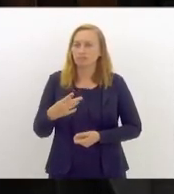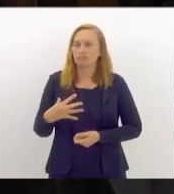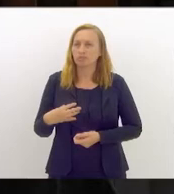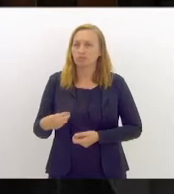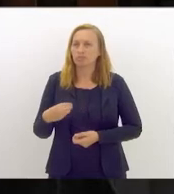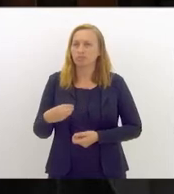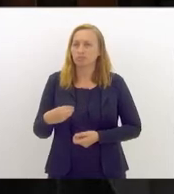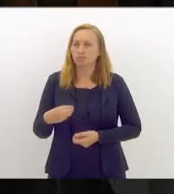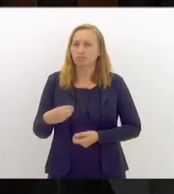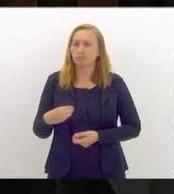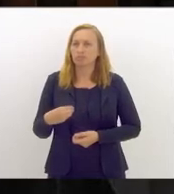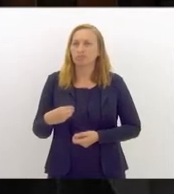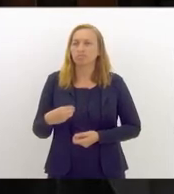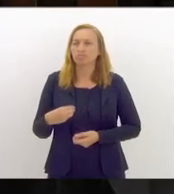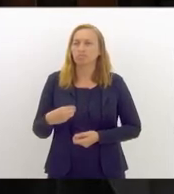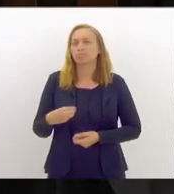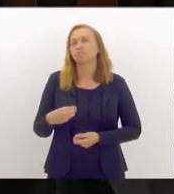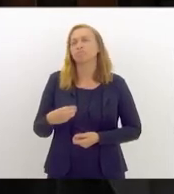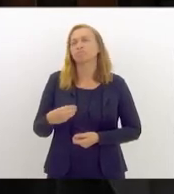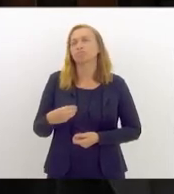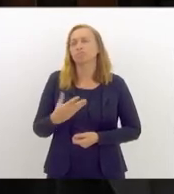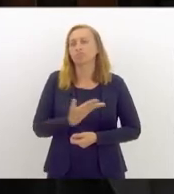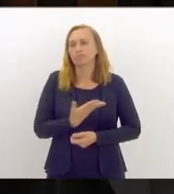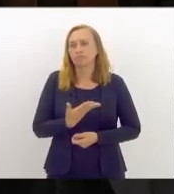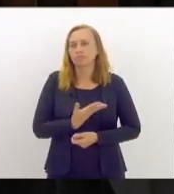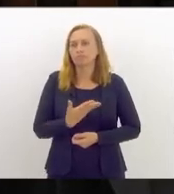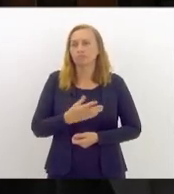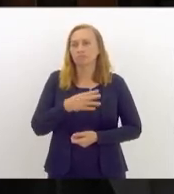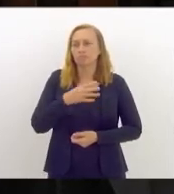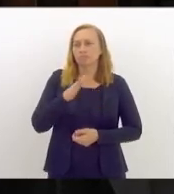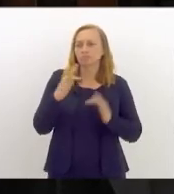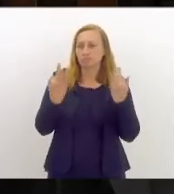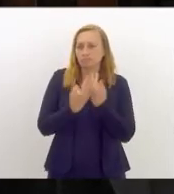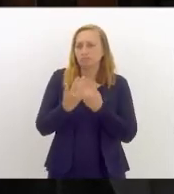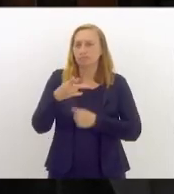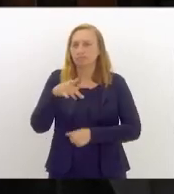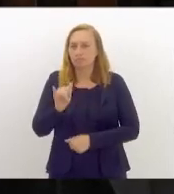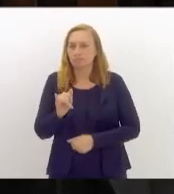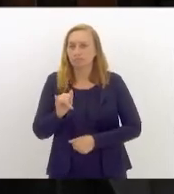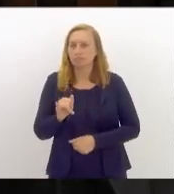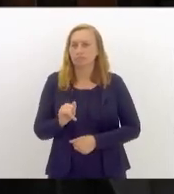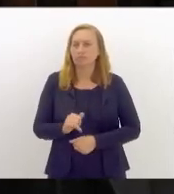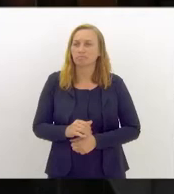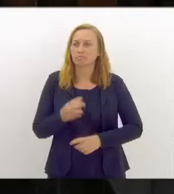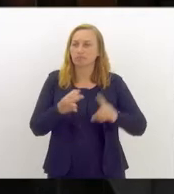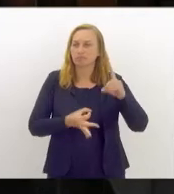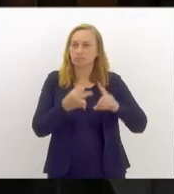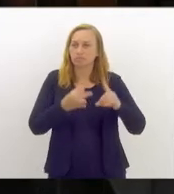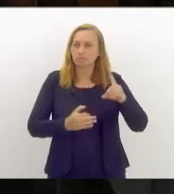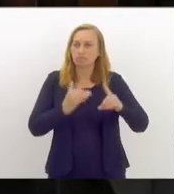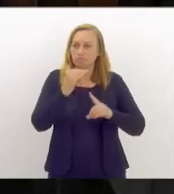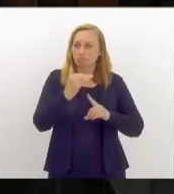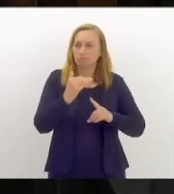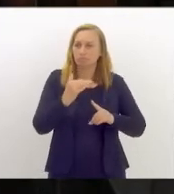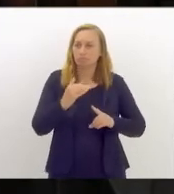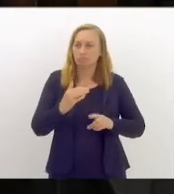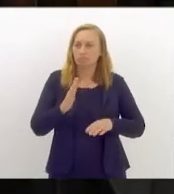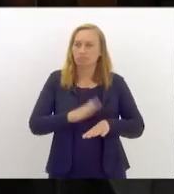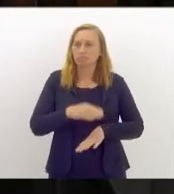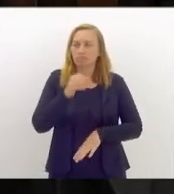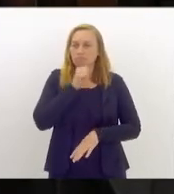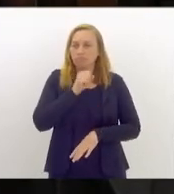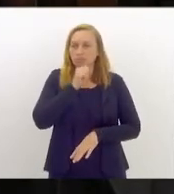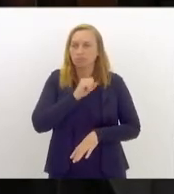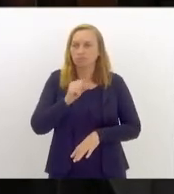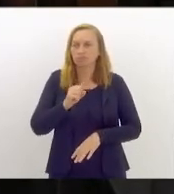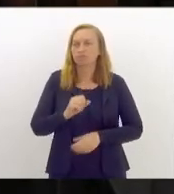da minha família amigo do meu pai Desembargador Elton Leme que é um dos moradores mais antigos do tribunal